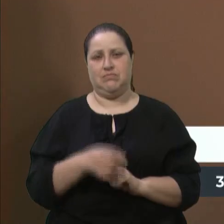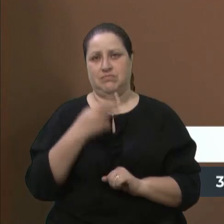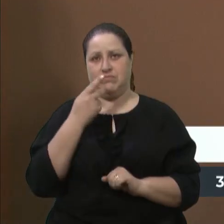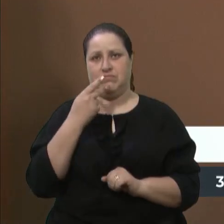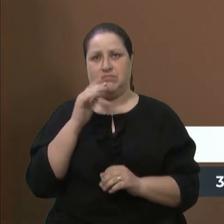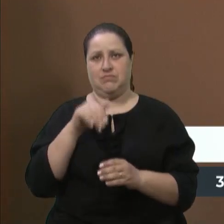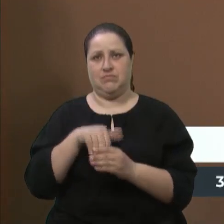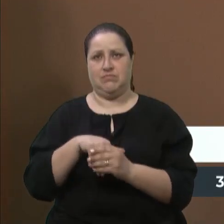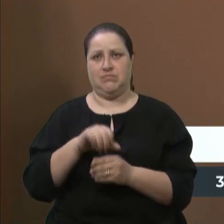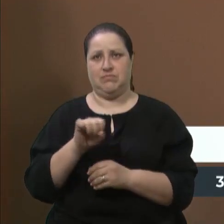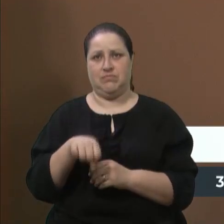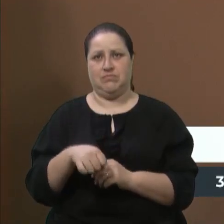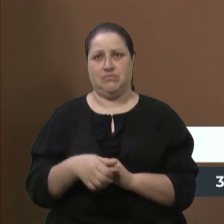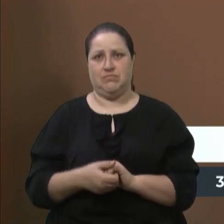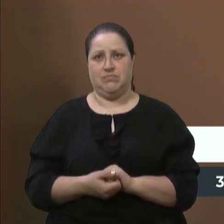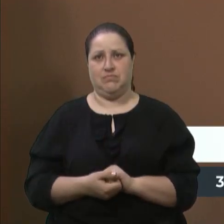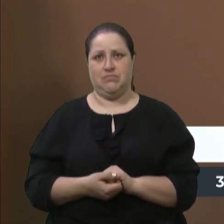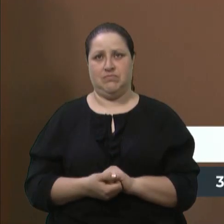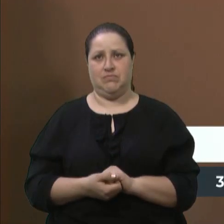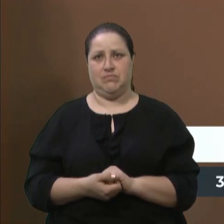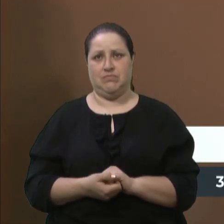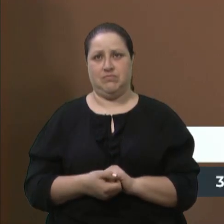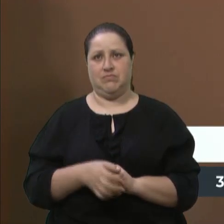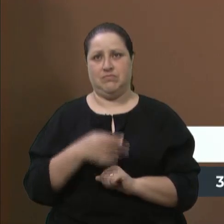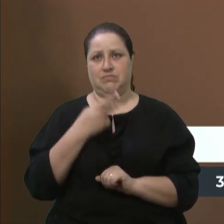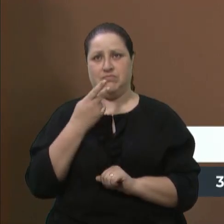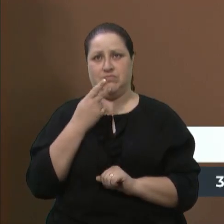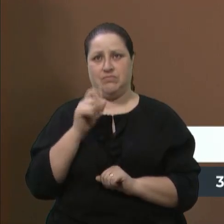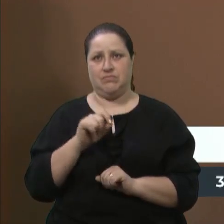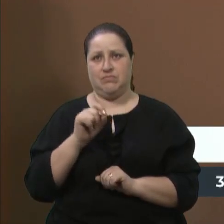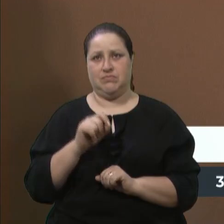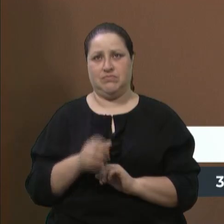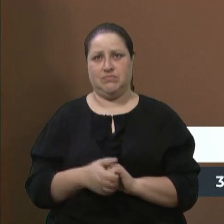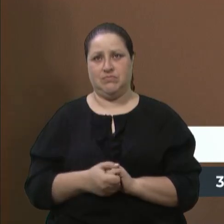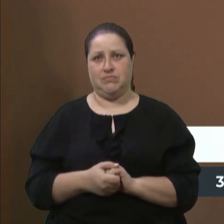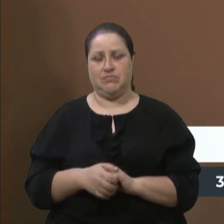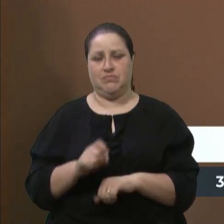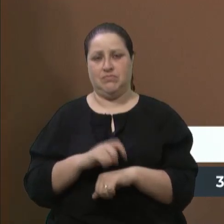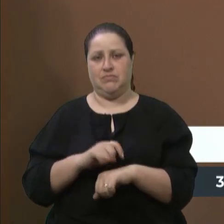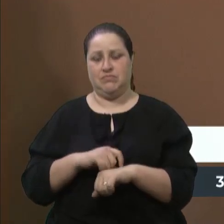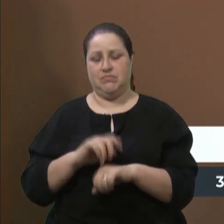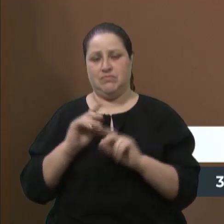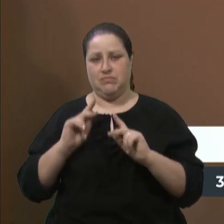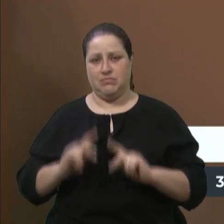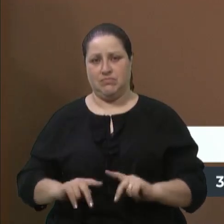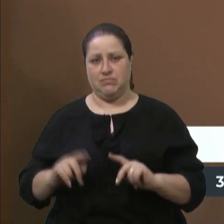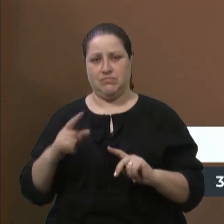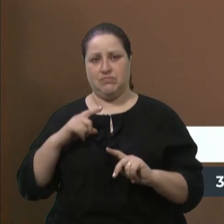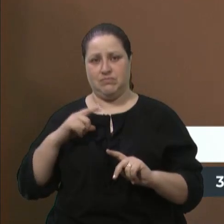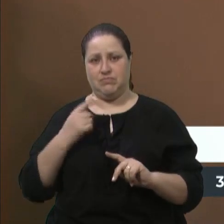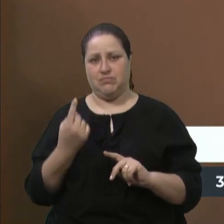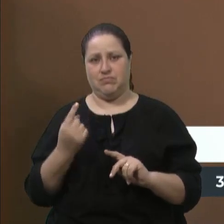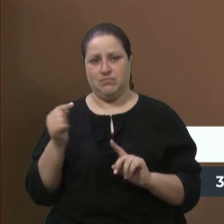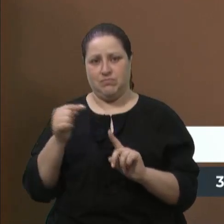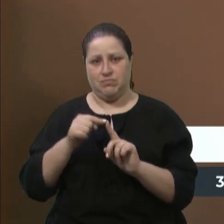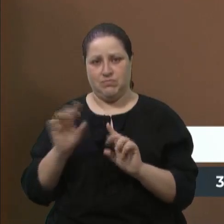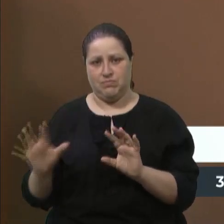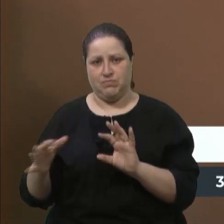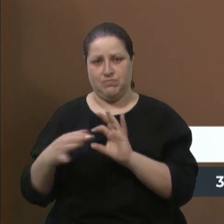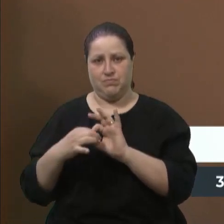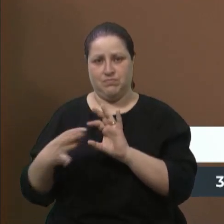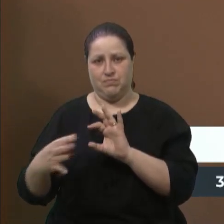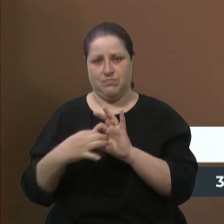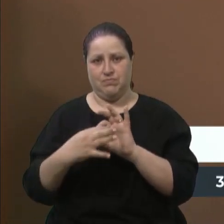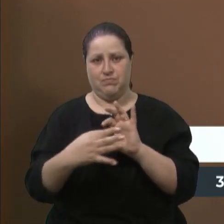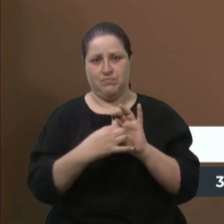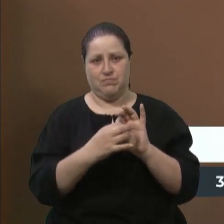favorável e dizer que quantas pessoas se unem por uma causa sempre há